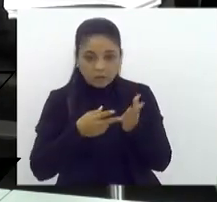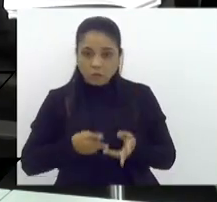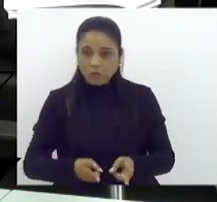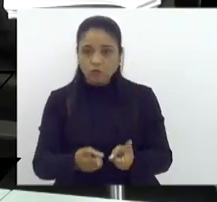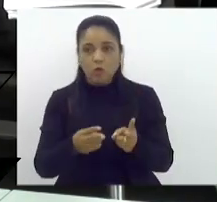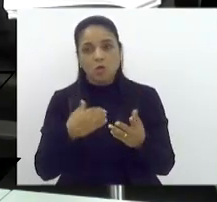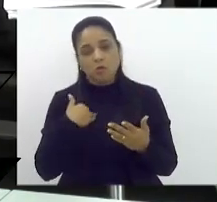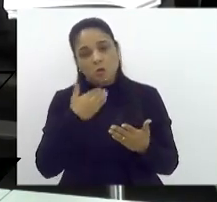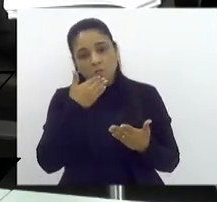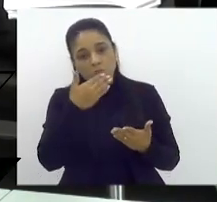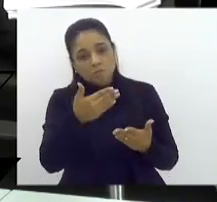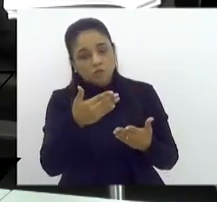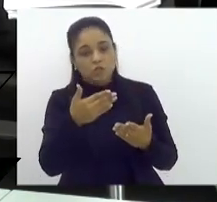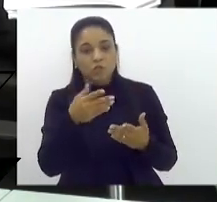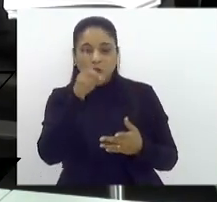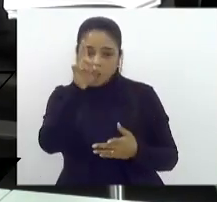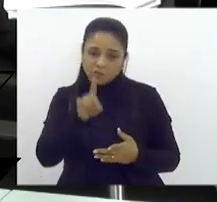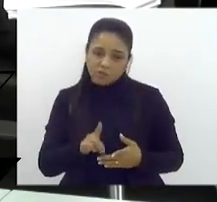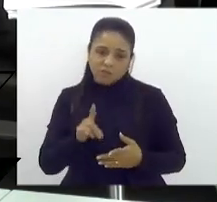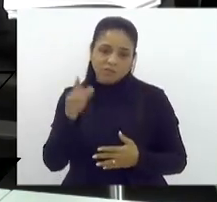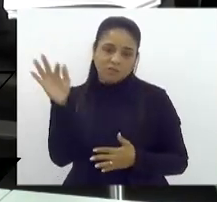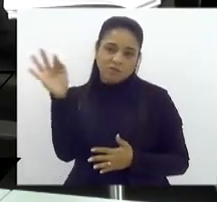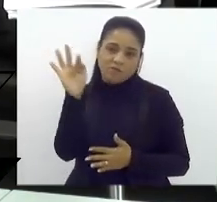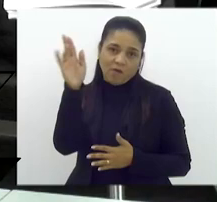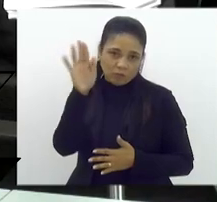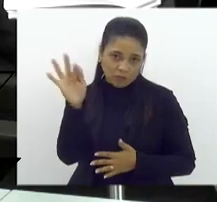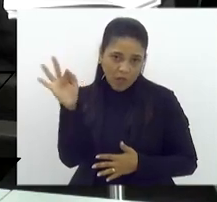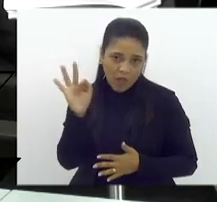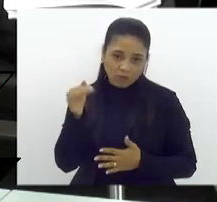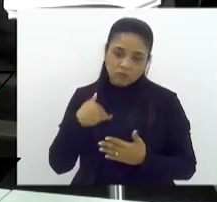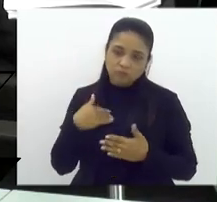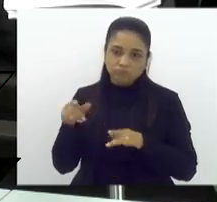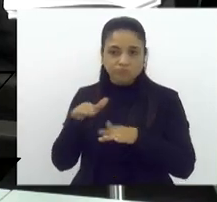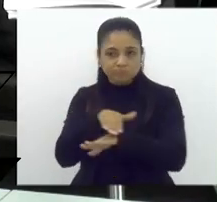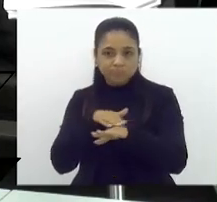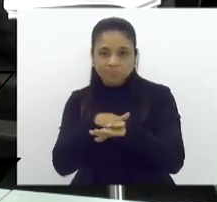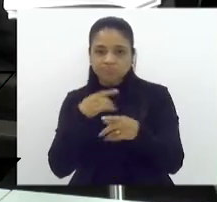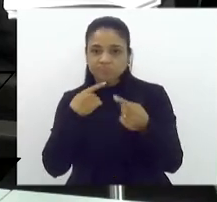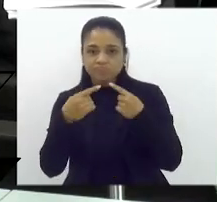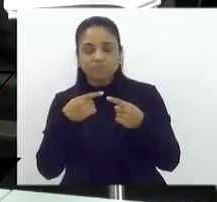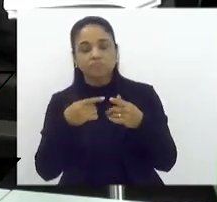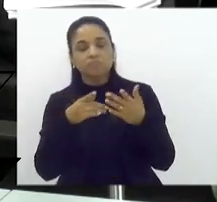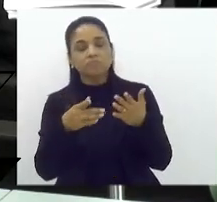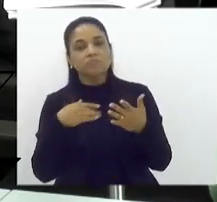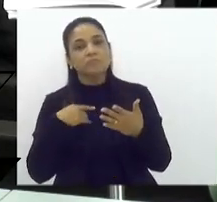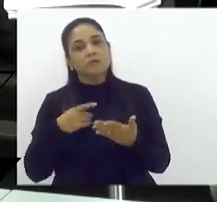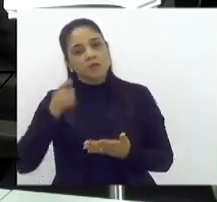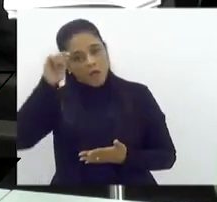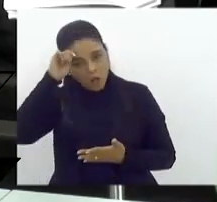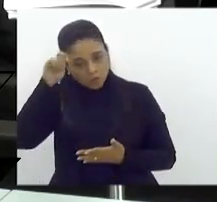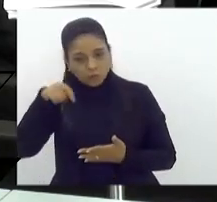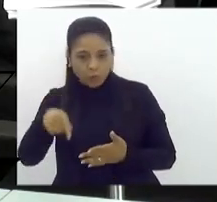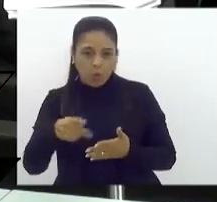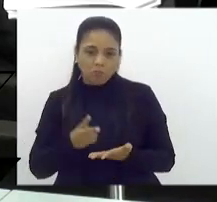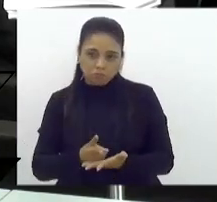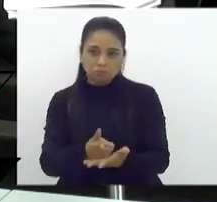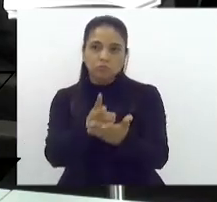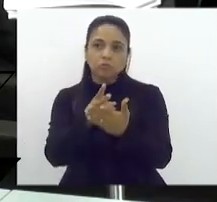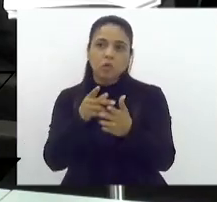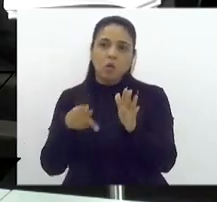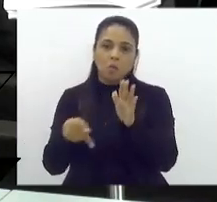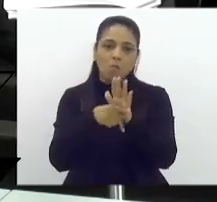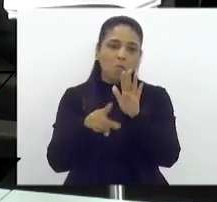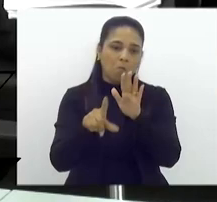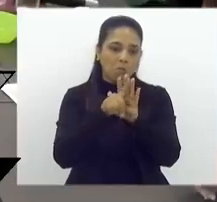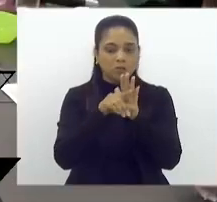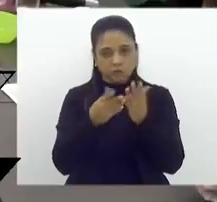que a direção da faculdade fosse consultada. Mas, mantendo o imaterial, eu acho que preserva a intenção da autora e o projeto prospera. Então, se